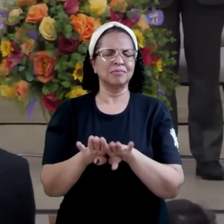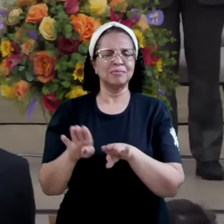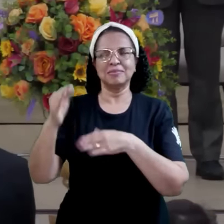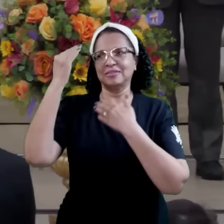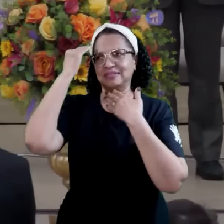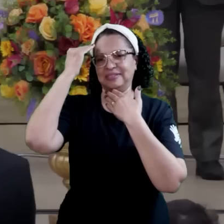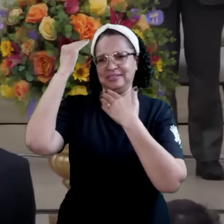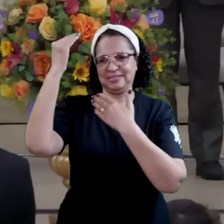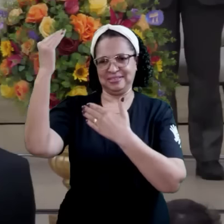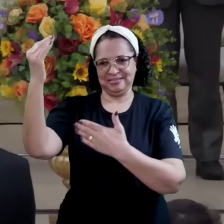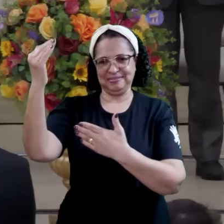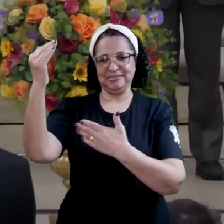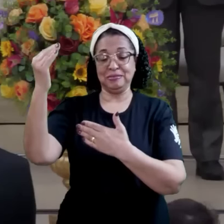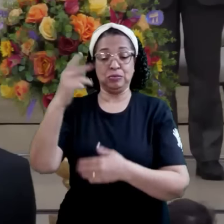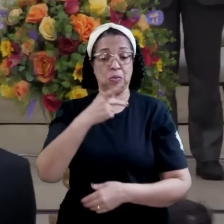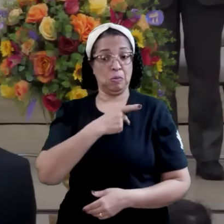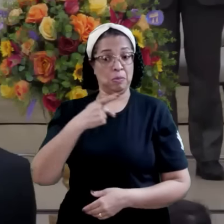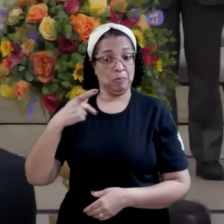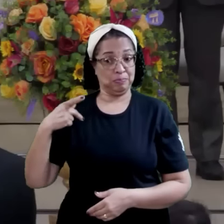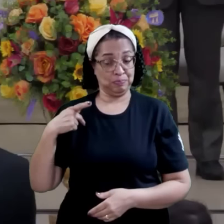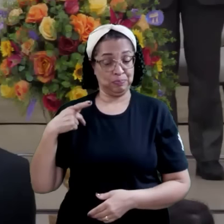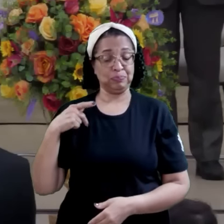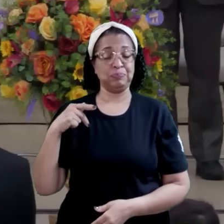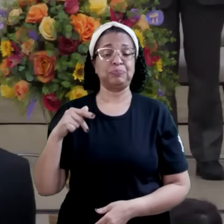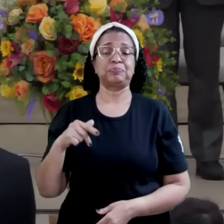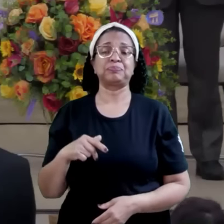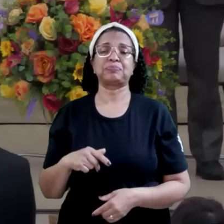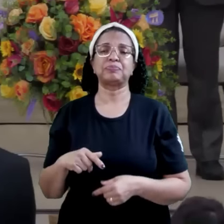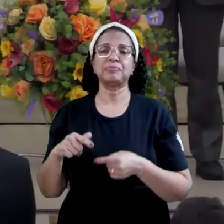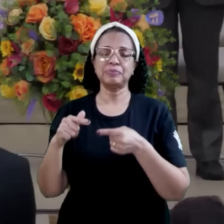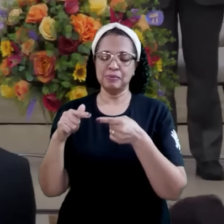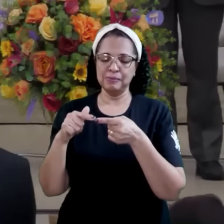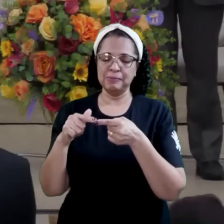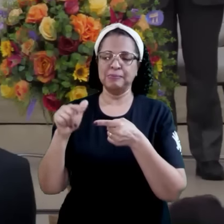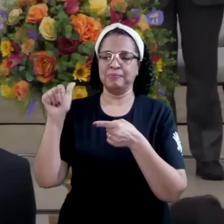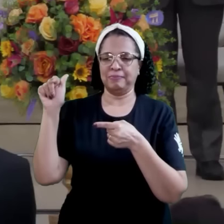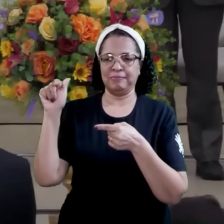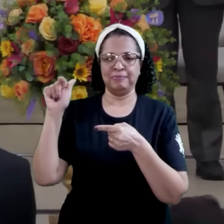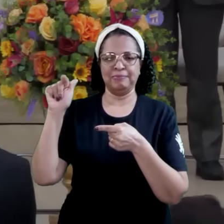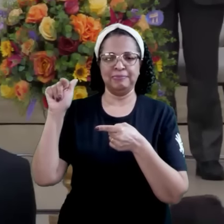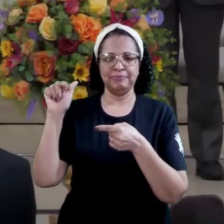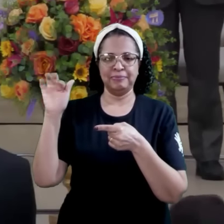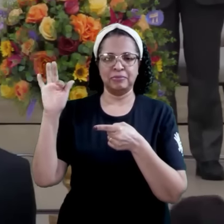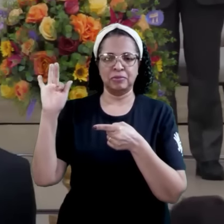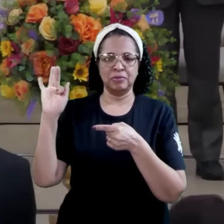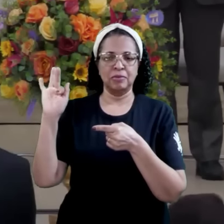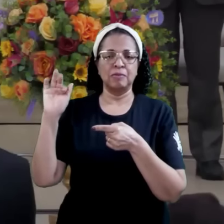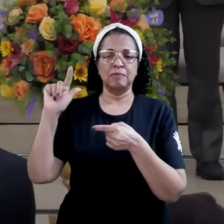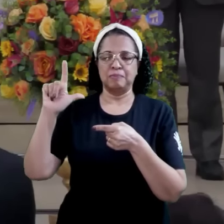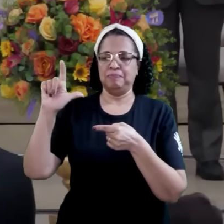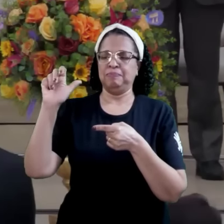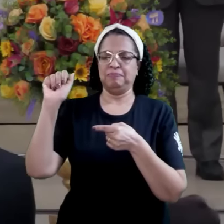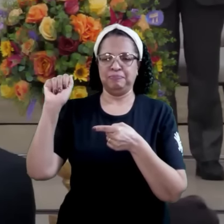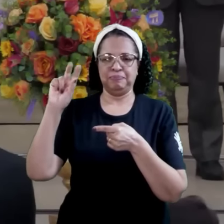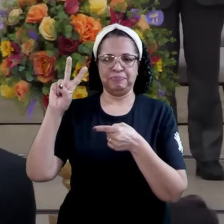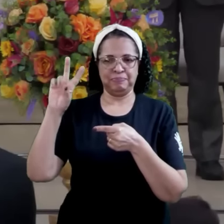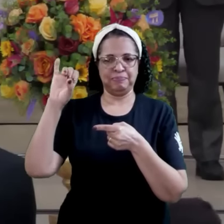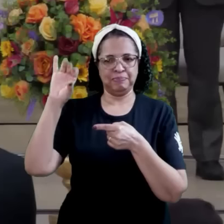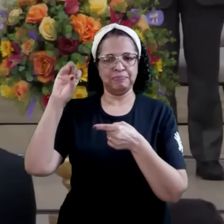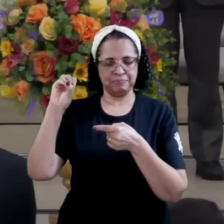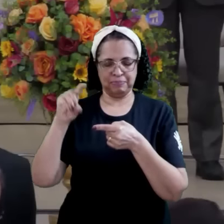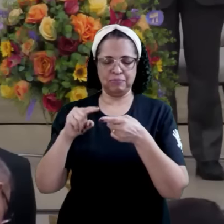liderança do conamp na P do pastor Flávio pena pastor Fernando quero agradecer a Deus pela vida dos servos de